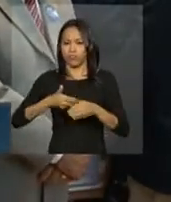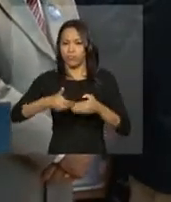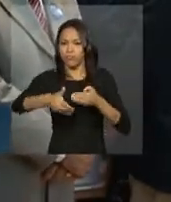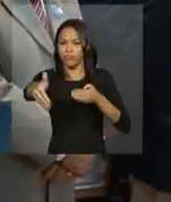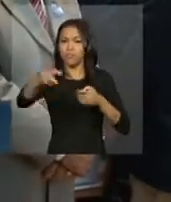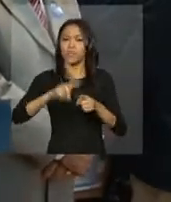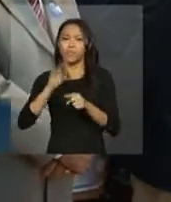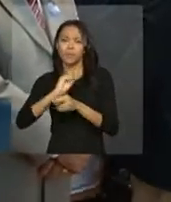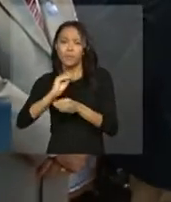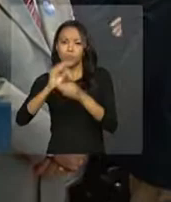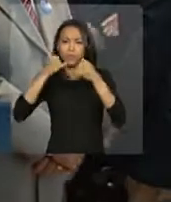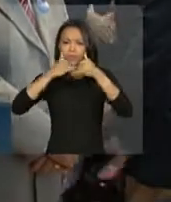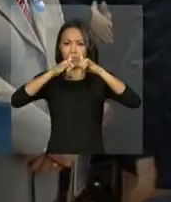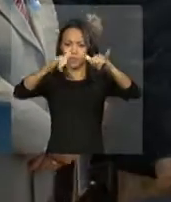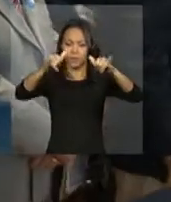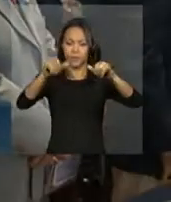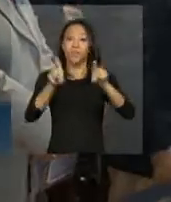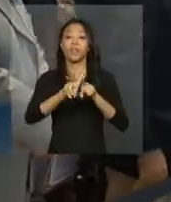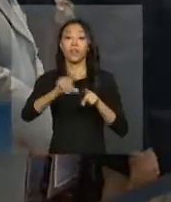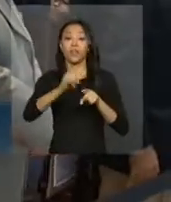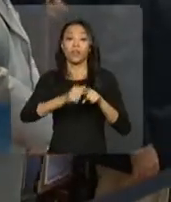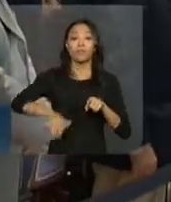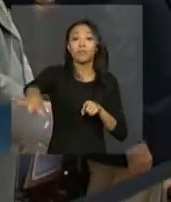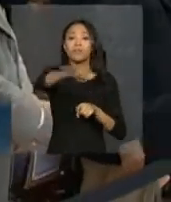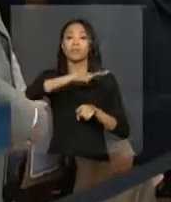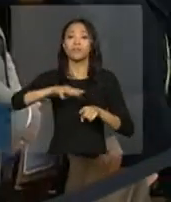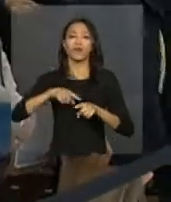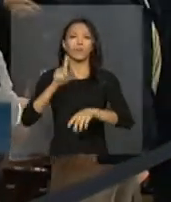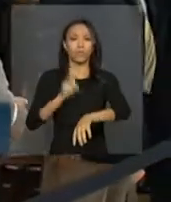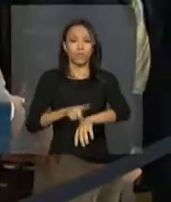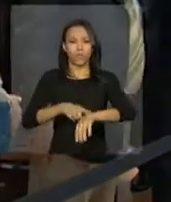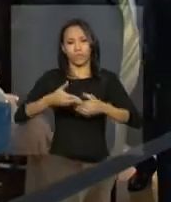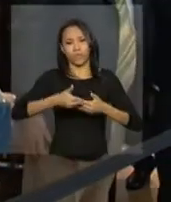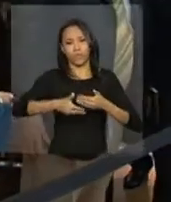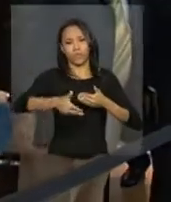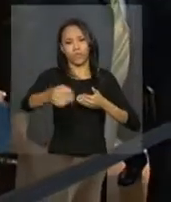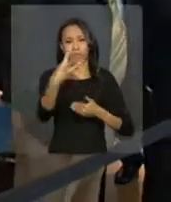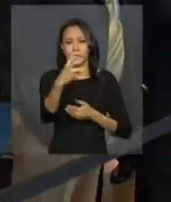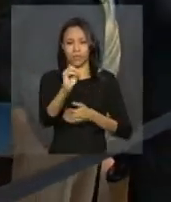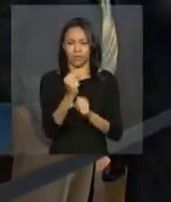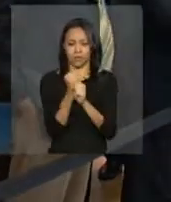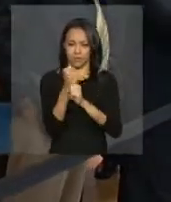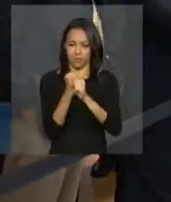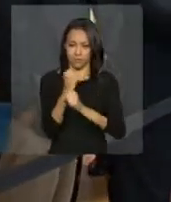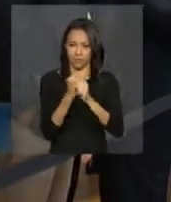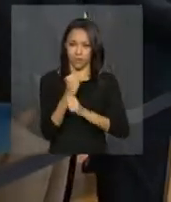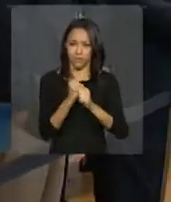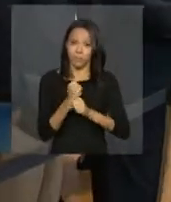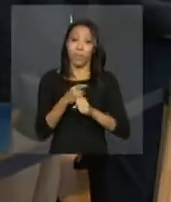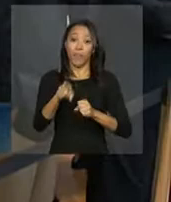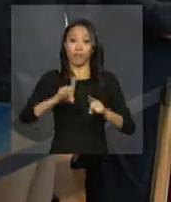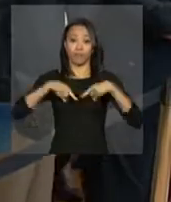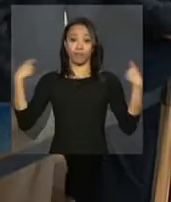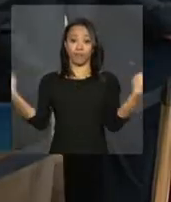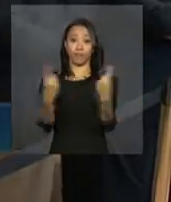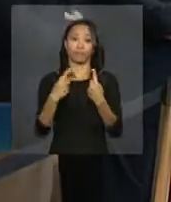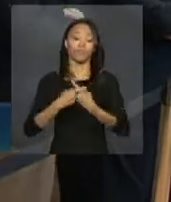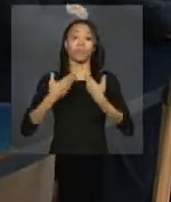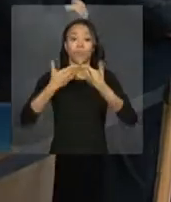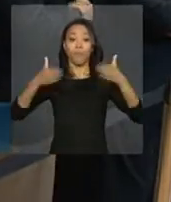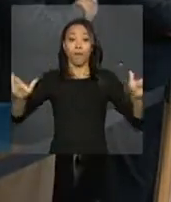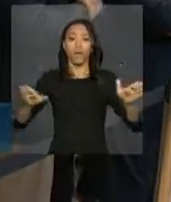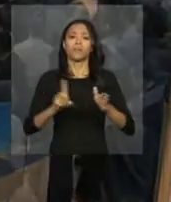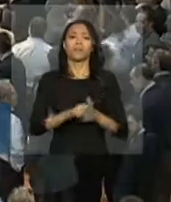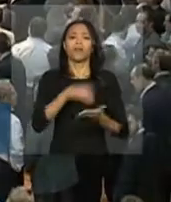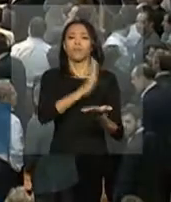transmissão do Sistema interligado Nacional pelo prazo de 30 anos a sessão pública do leilão poderá ser dividida em